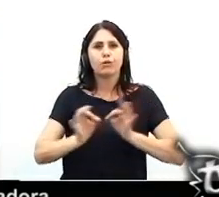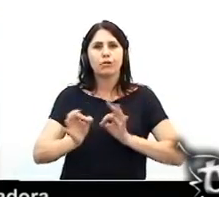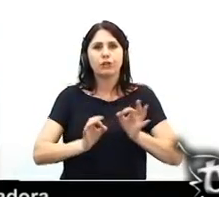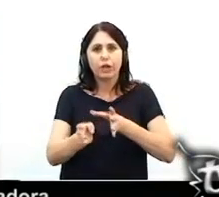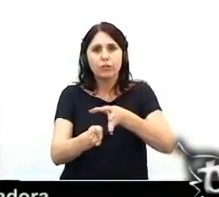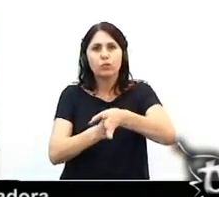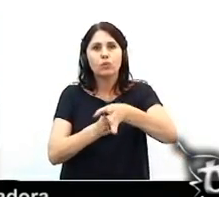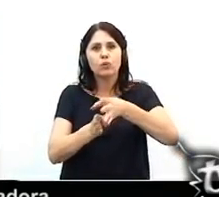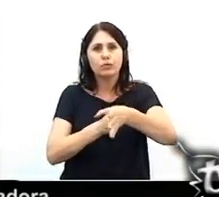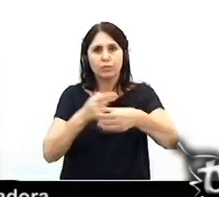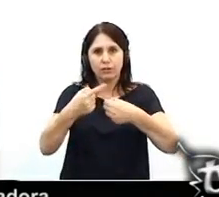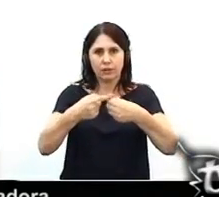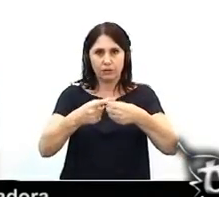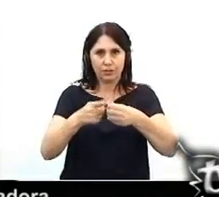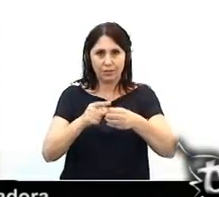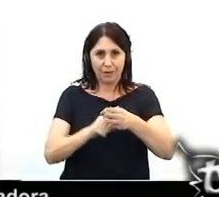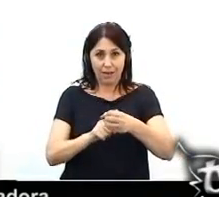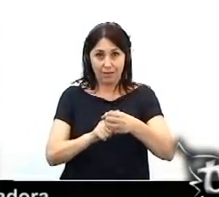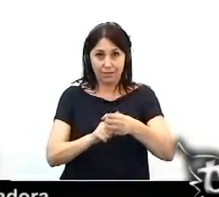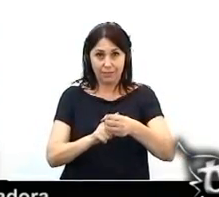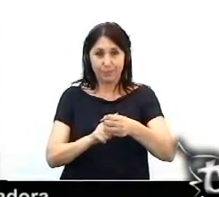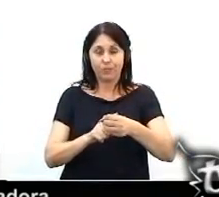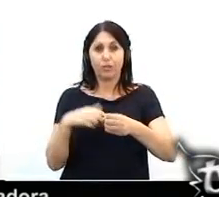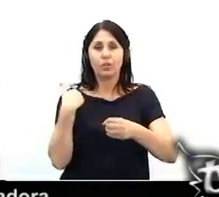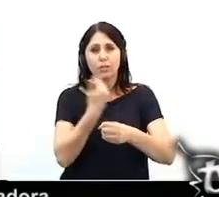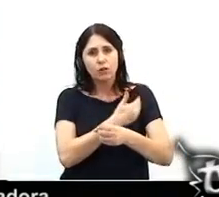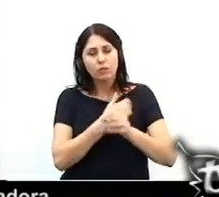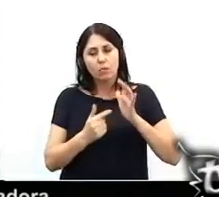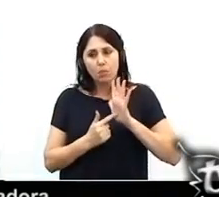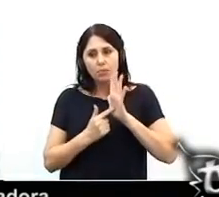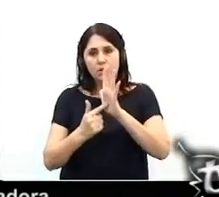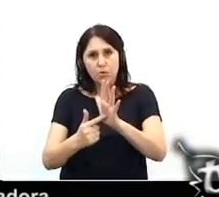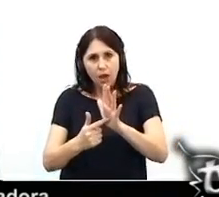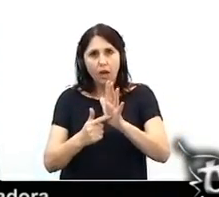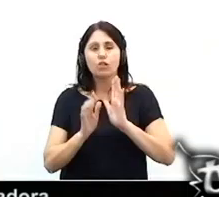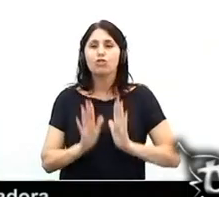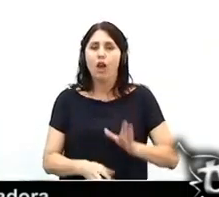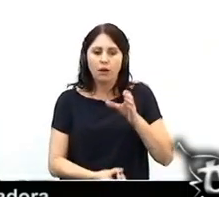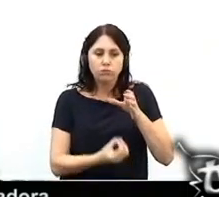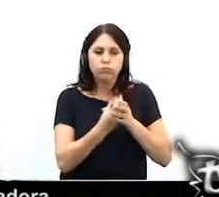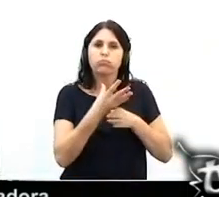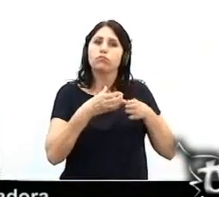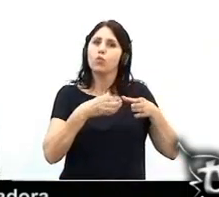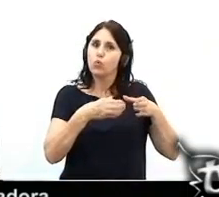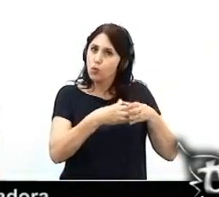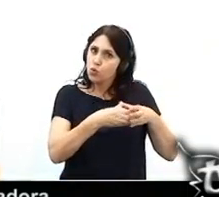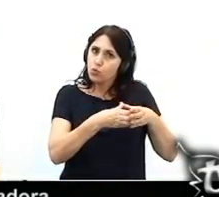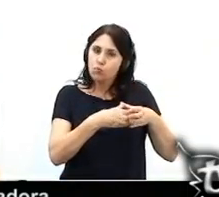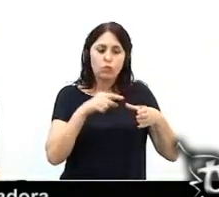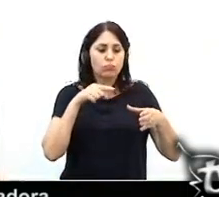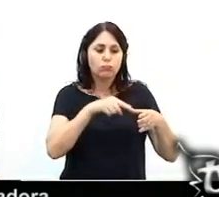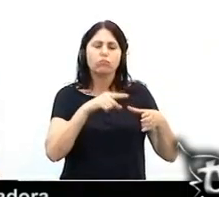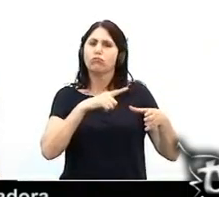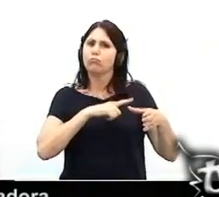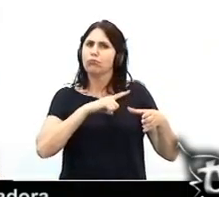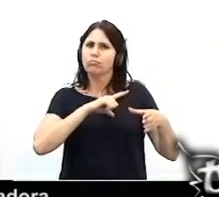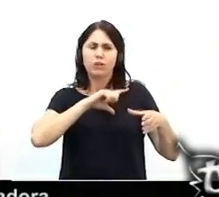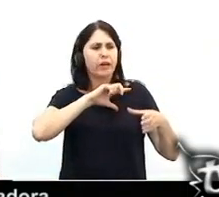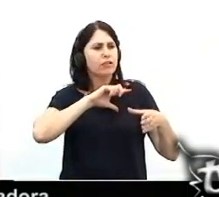nós. Então, é mais ou menos nessa perspectiva que a gente quer, sim, também através da